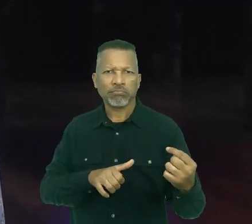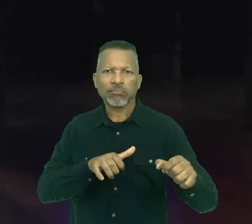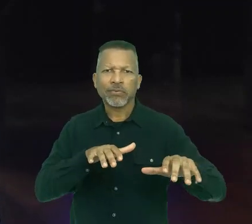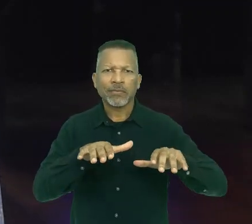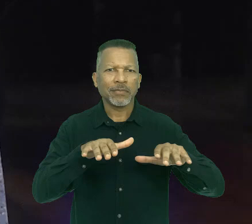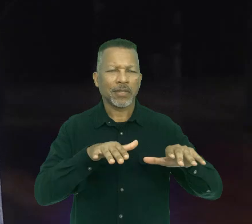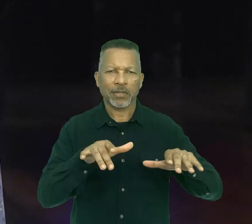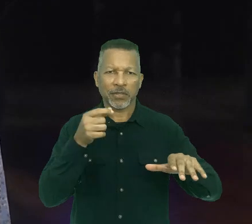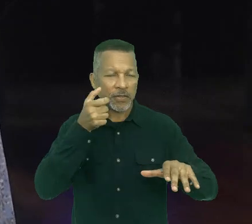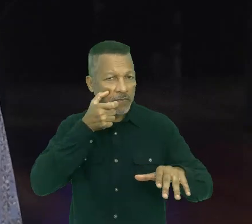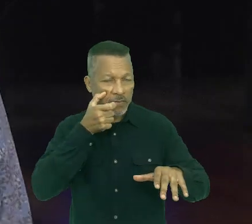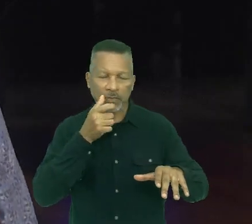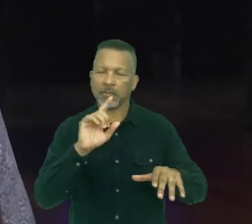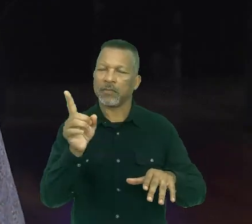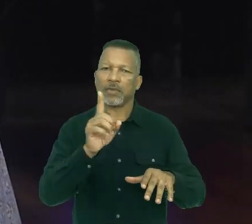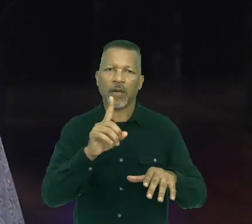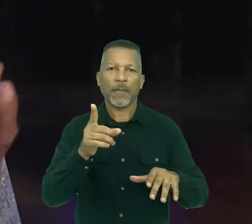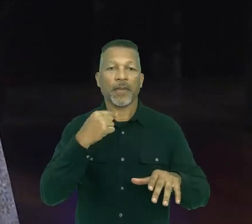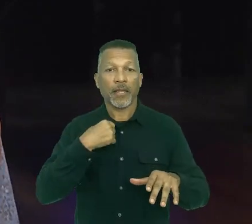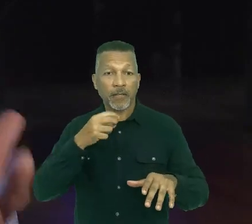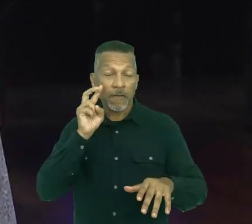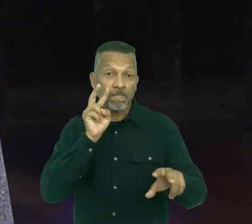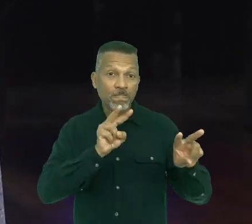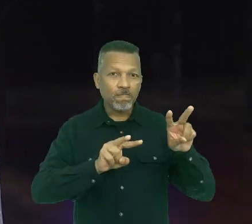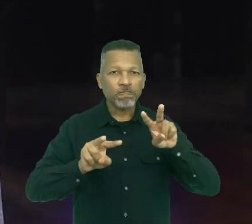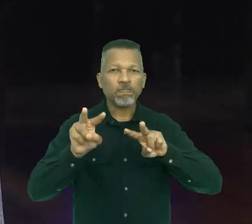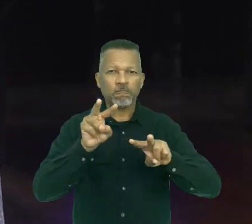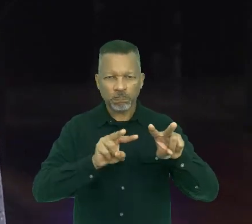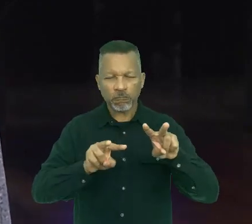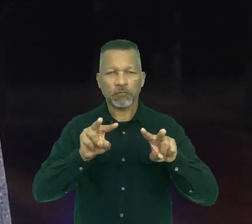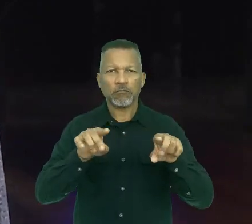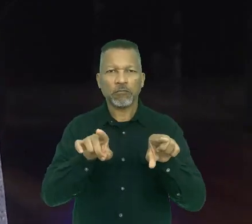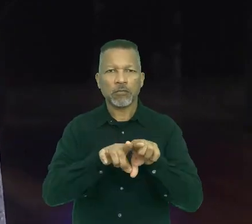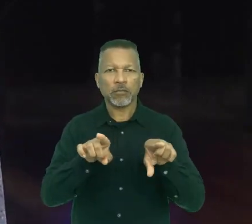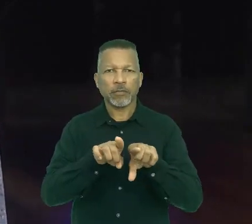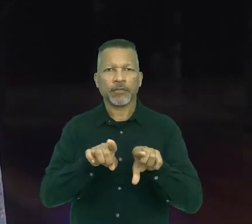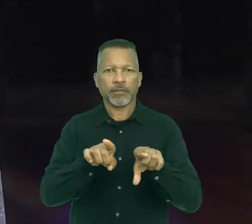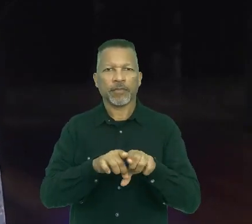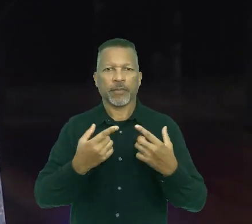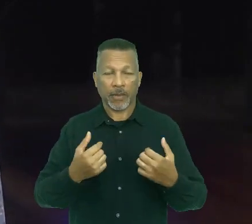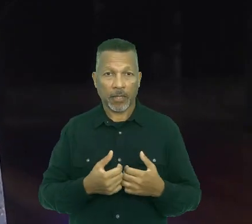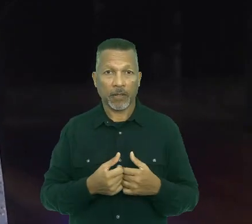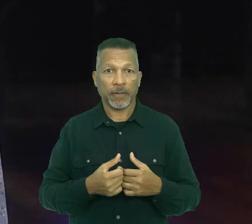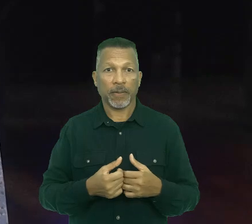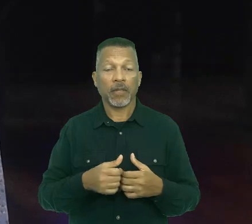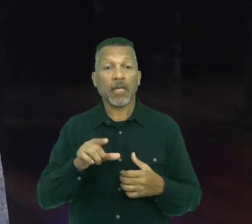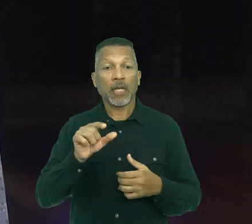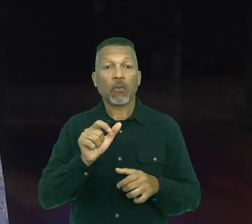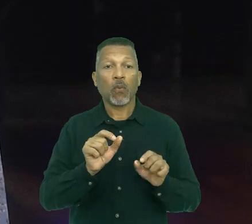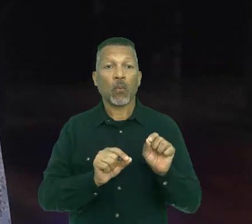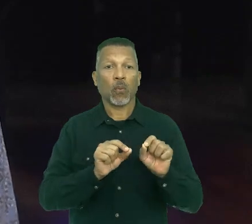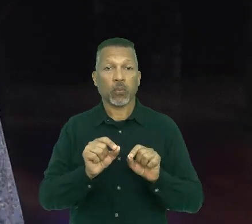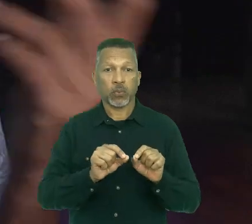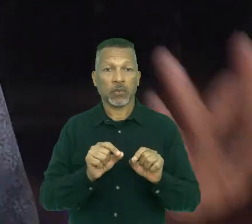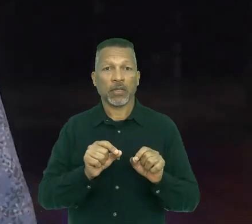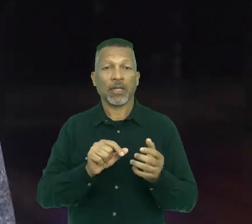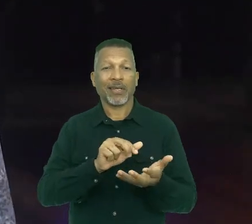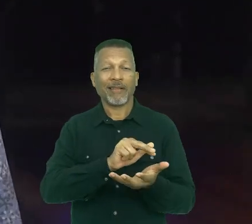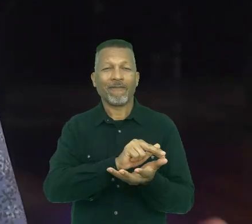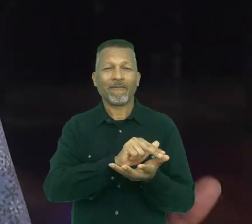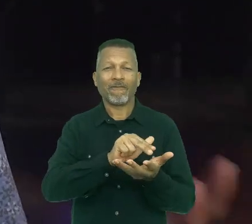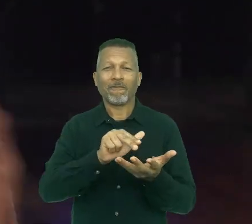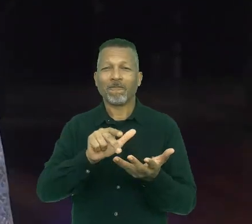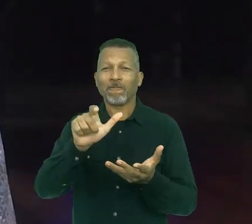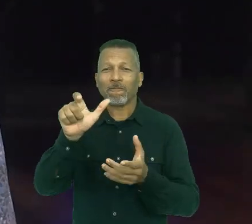que a gente via, mas o que eu via mesmo, que eu acompanhava, era que era muita